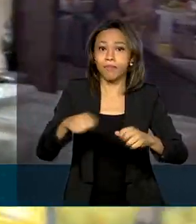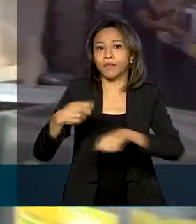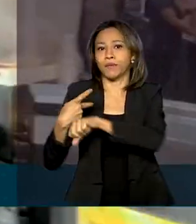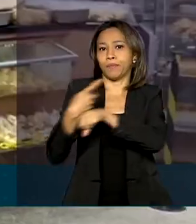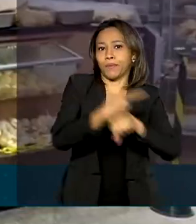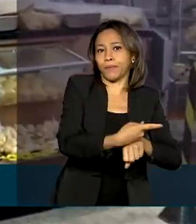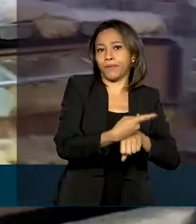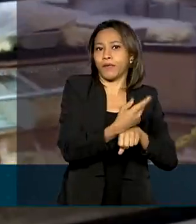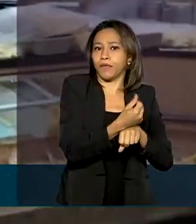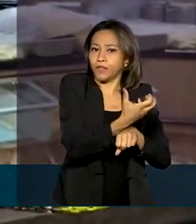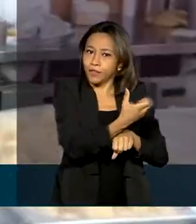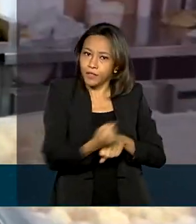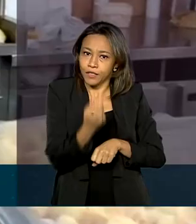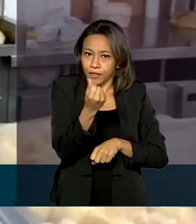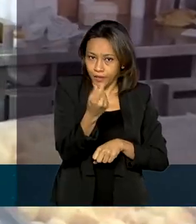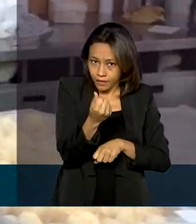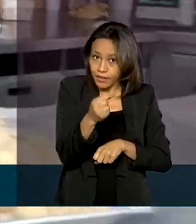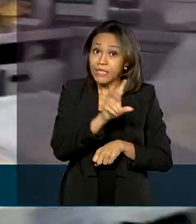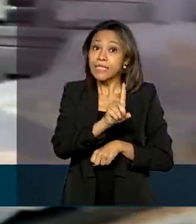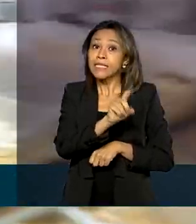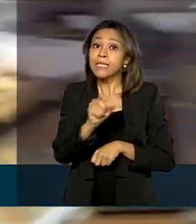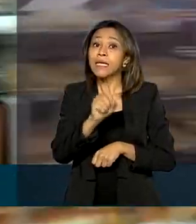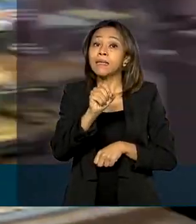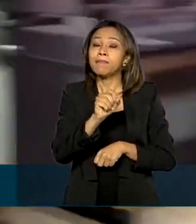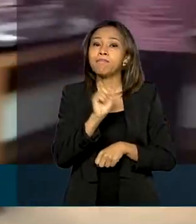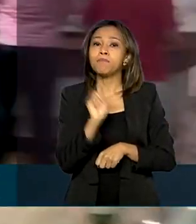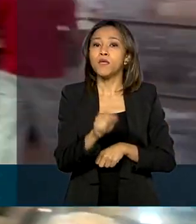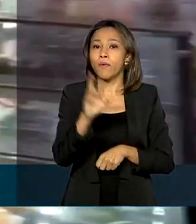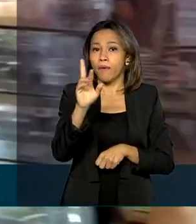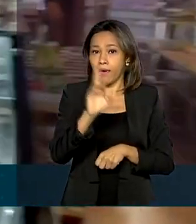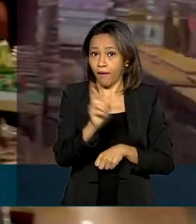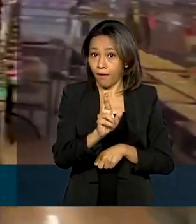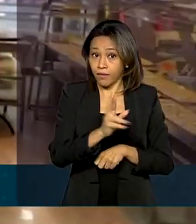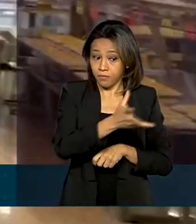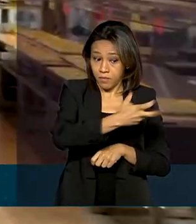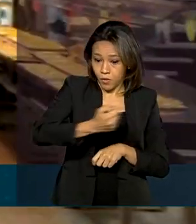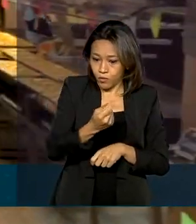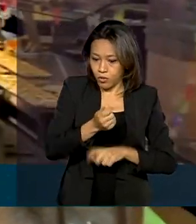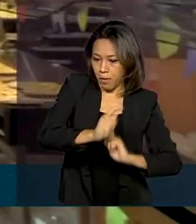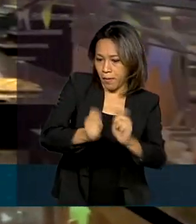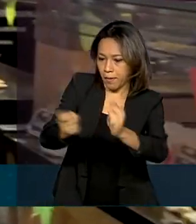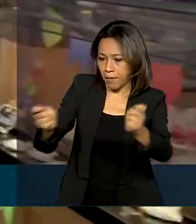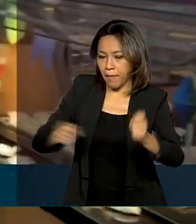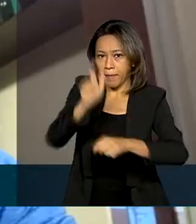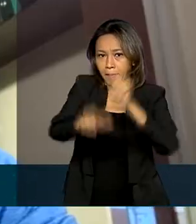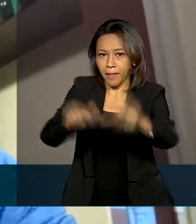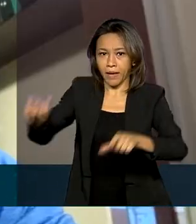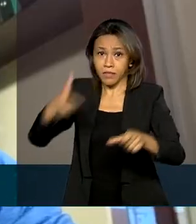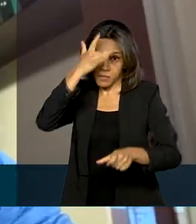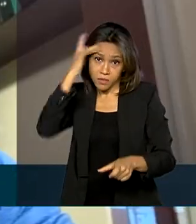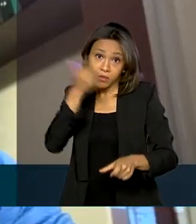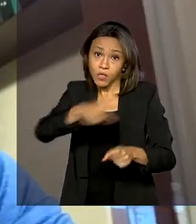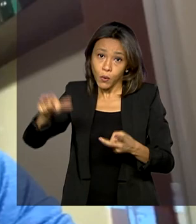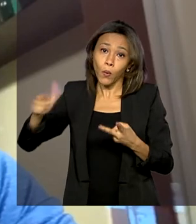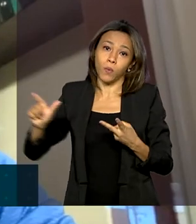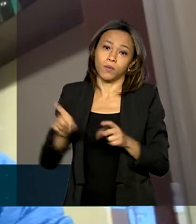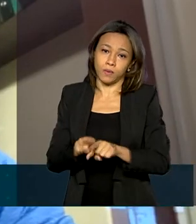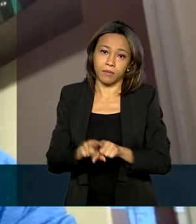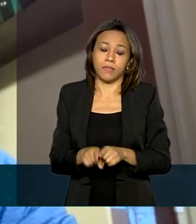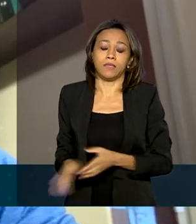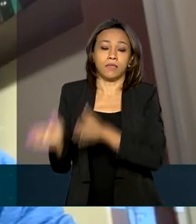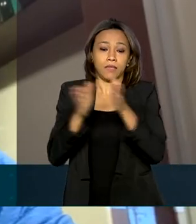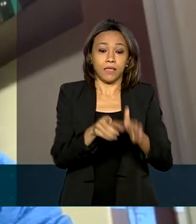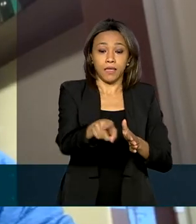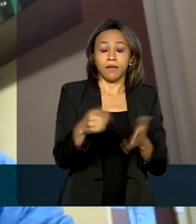R$ 100 mil pelo Pronamp. usou dinheiro para pagar funcionários e despesas fixas. Graças ao Pronamp